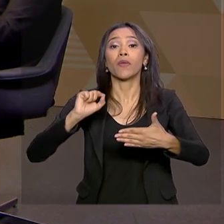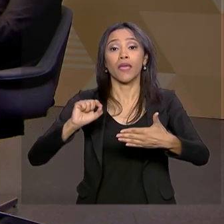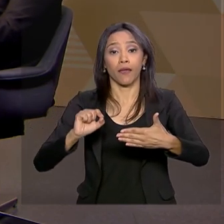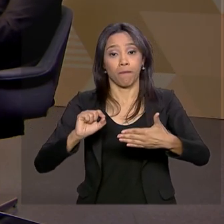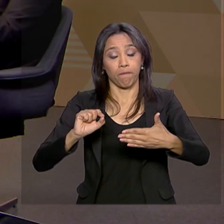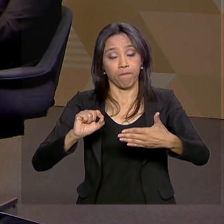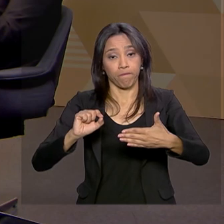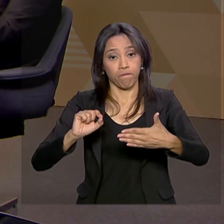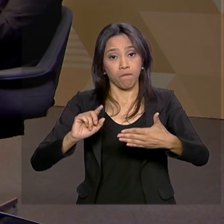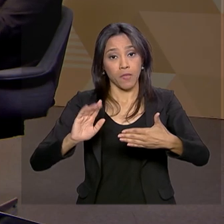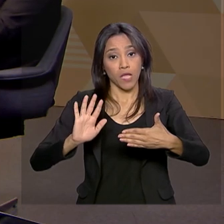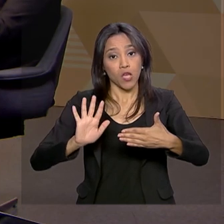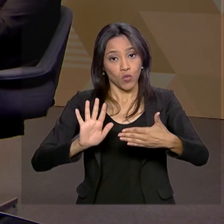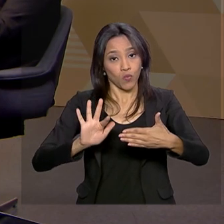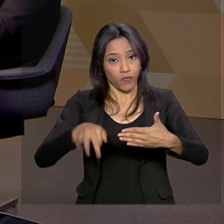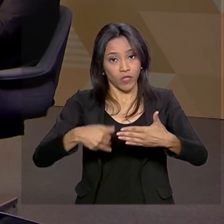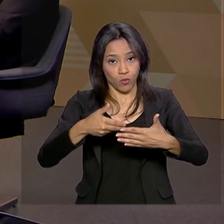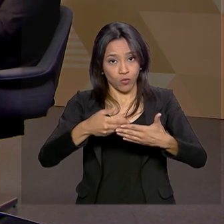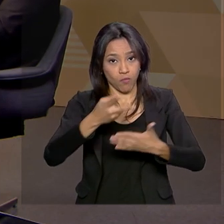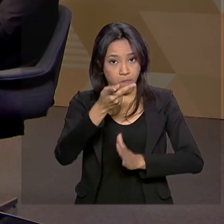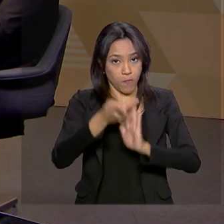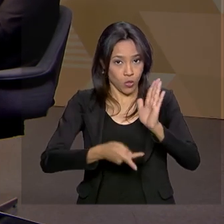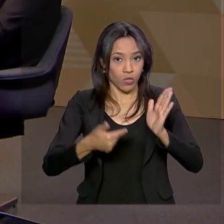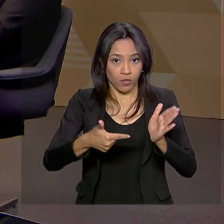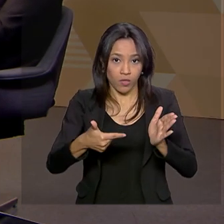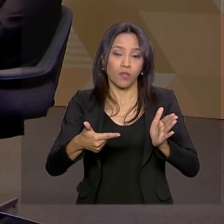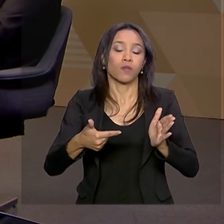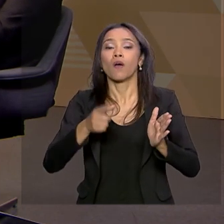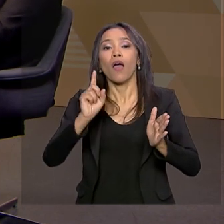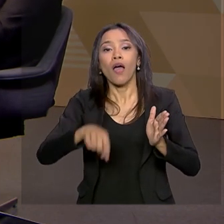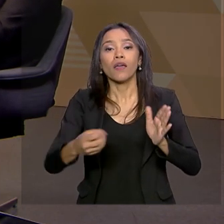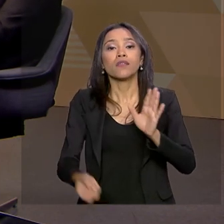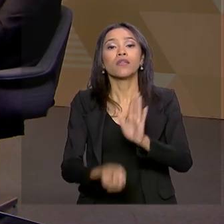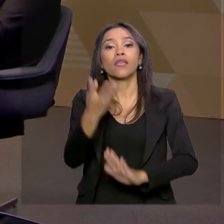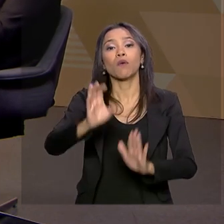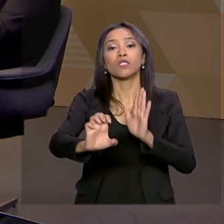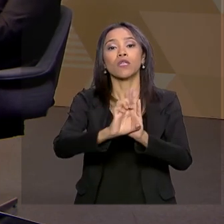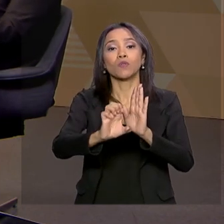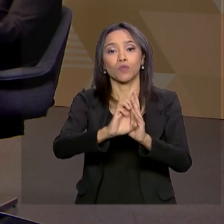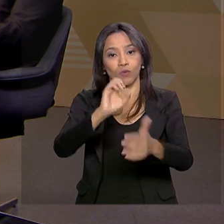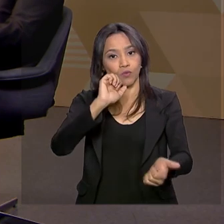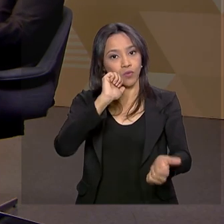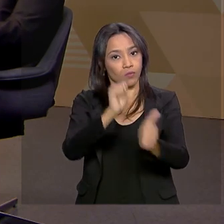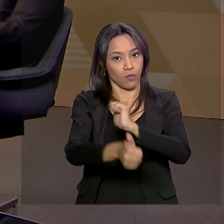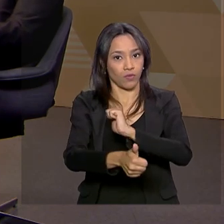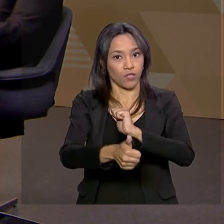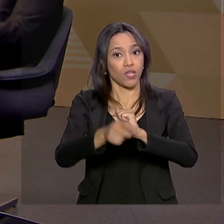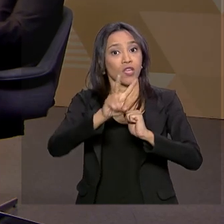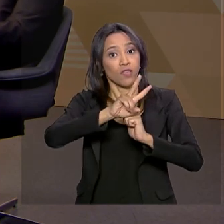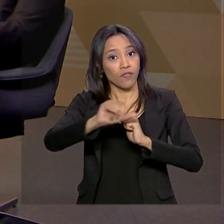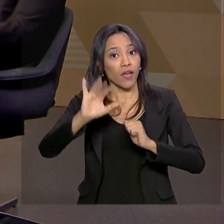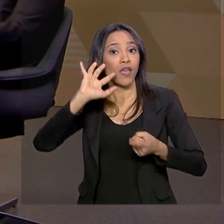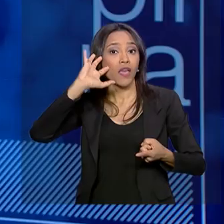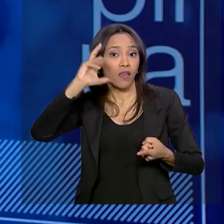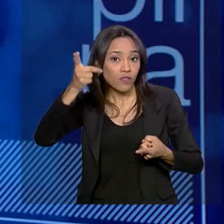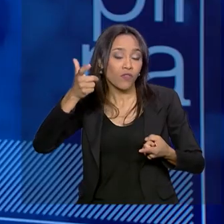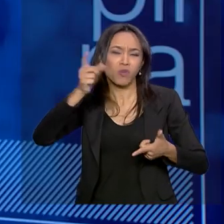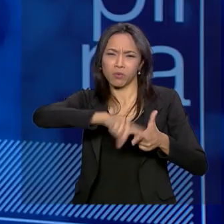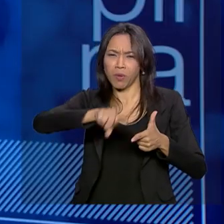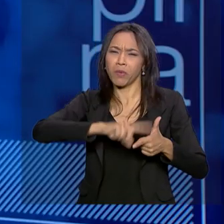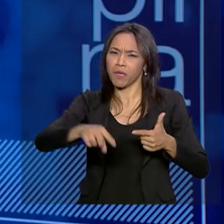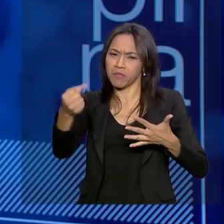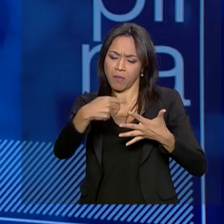desse projeto, o produto seja exatamente o Estatuto do Futebol, que vai atuar nas causas dos nossos problemas.